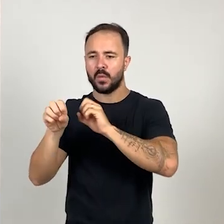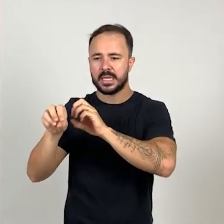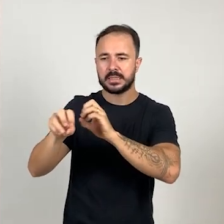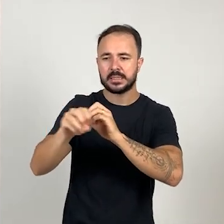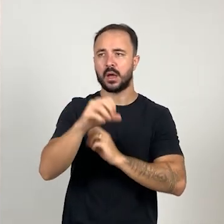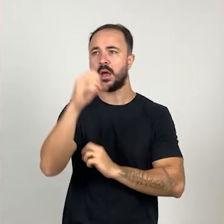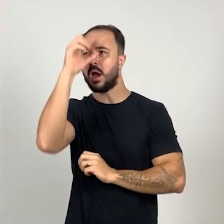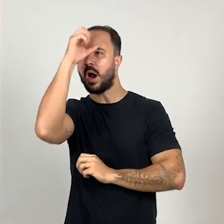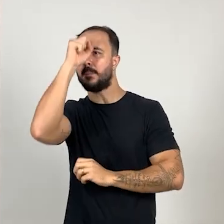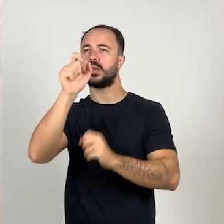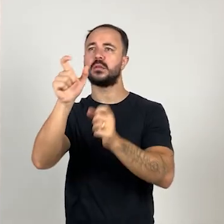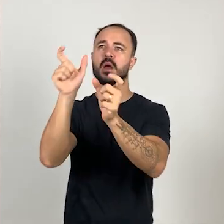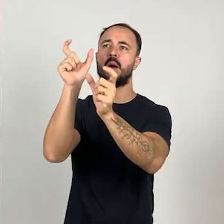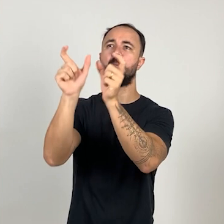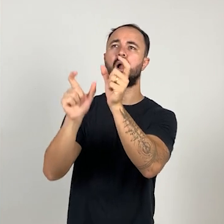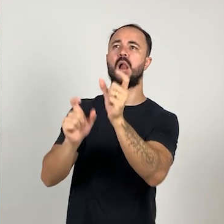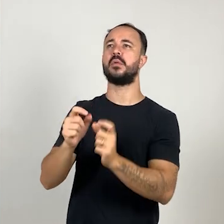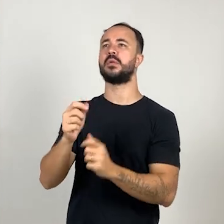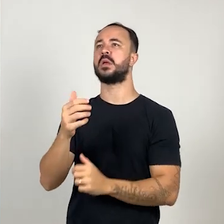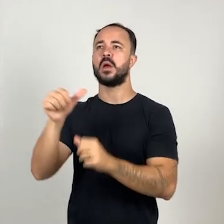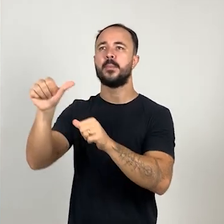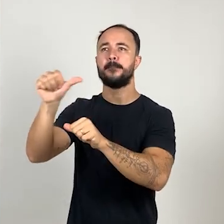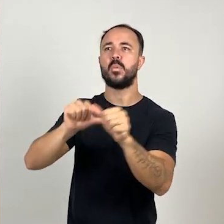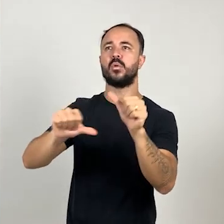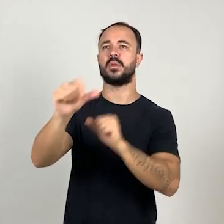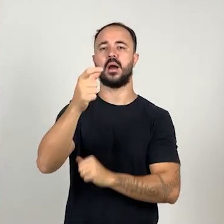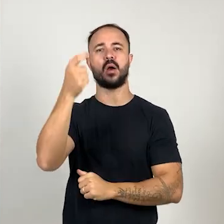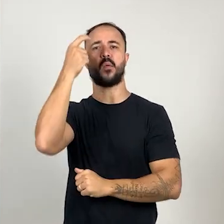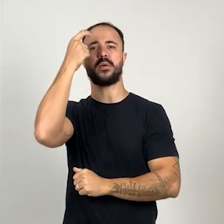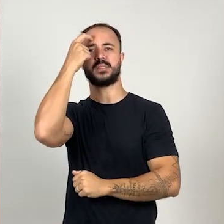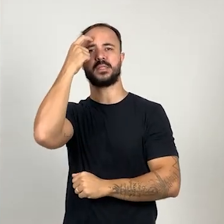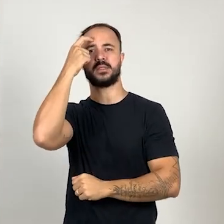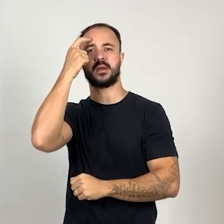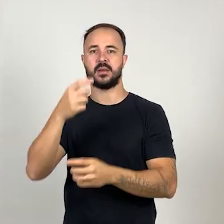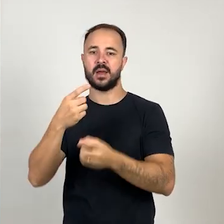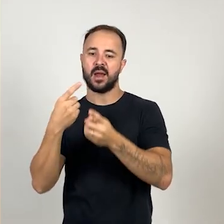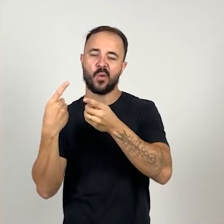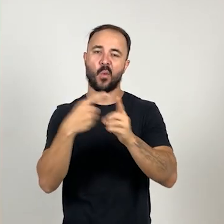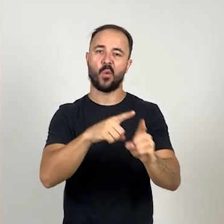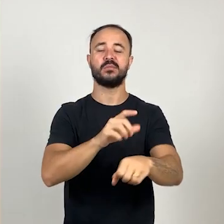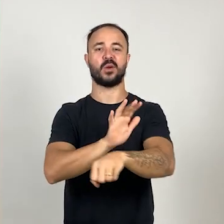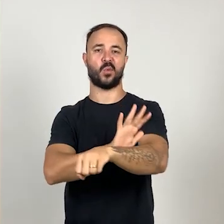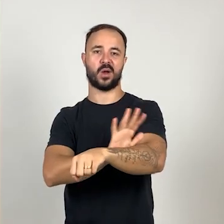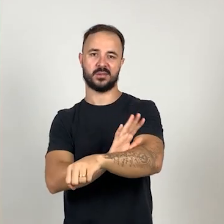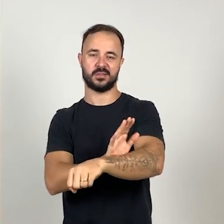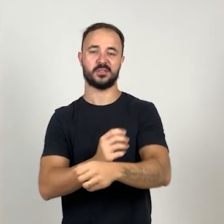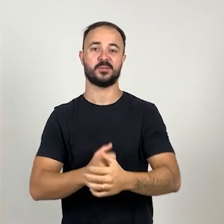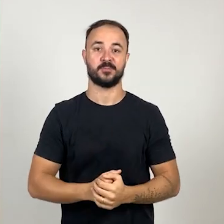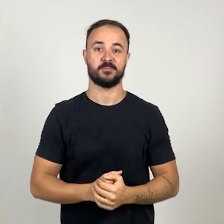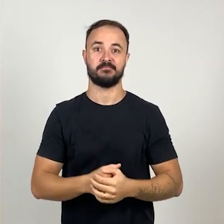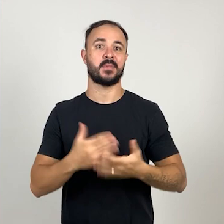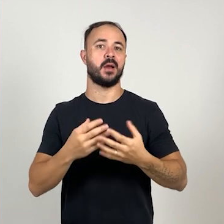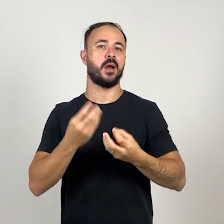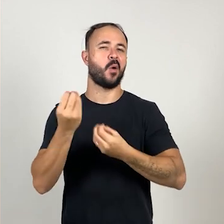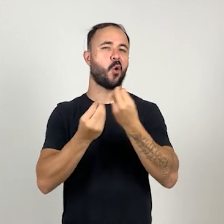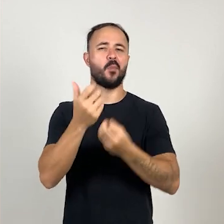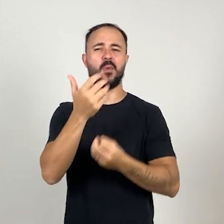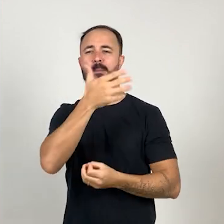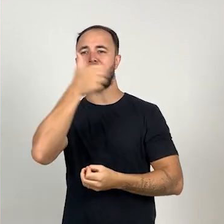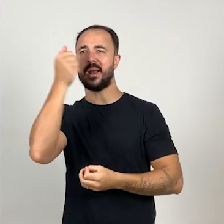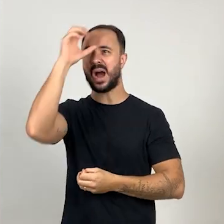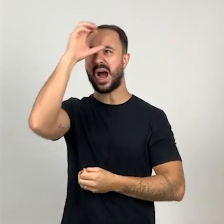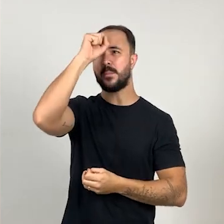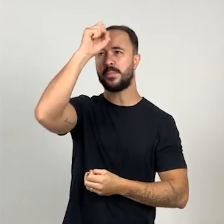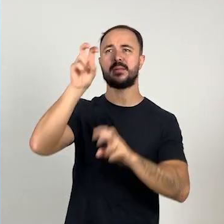palavras e trabalhar ativamente para combater o racismo em todas as suas formas. A leitura é a melhor maneira de se educar